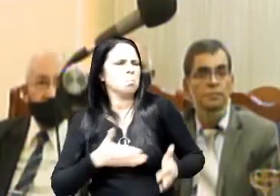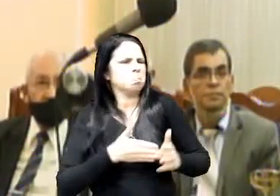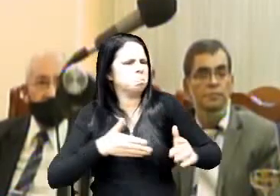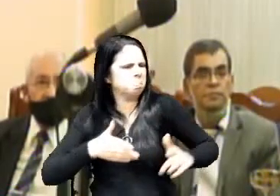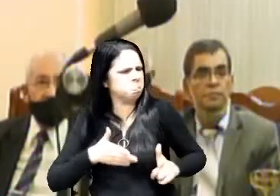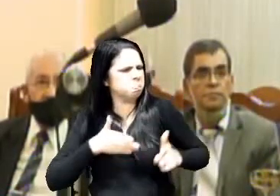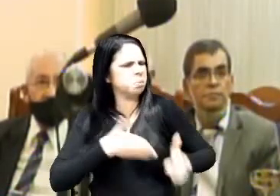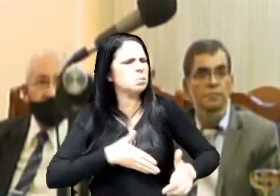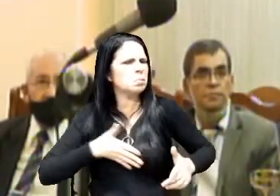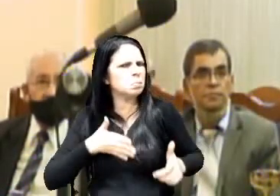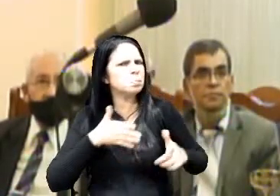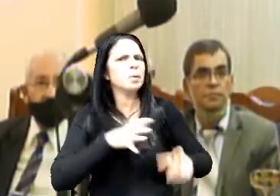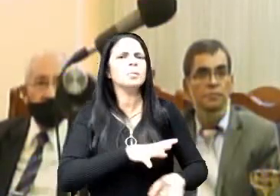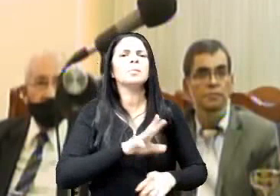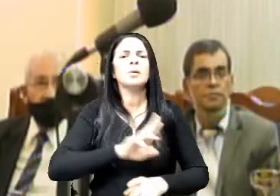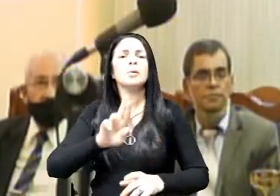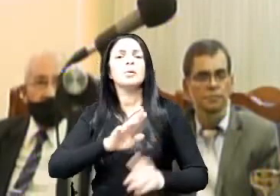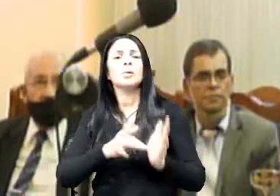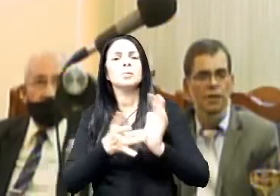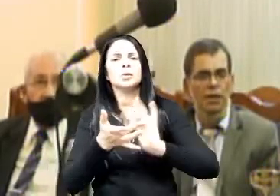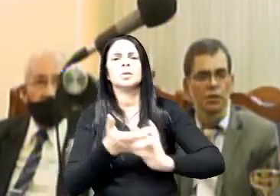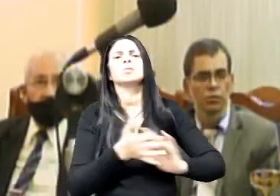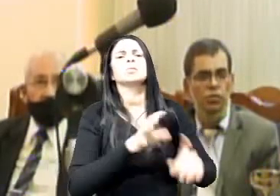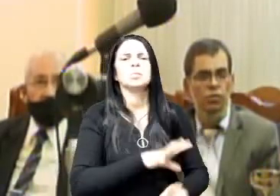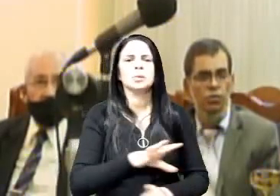pelo nome de Jesus.